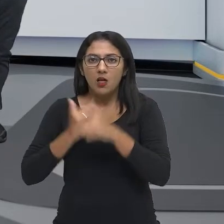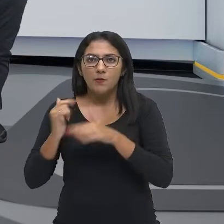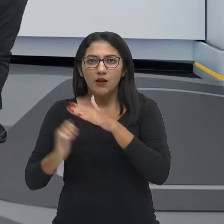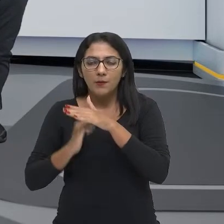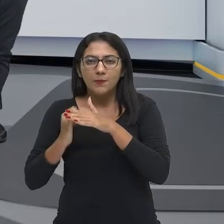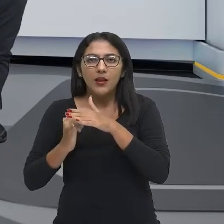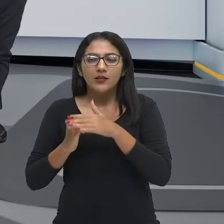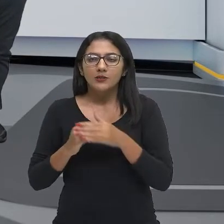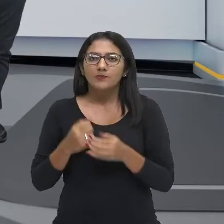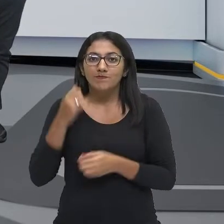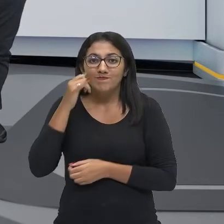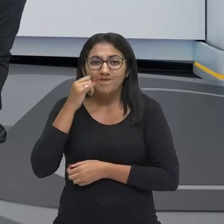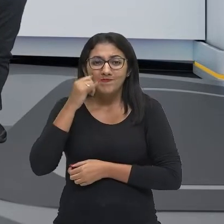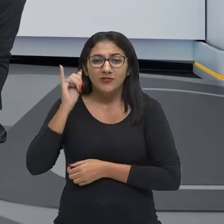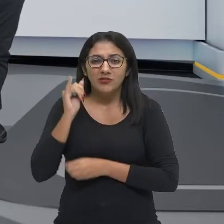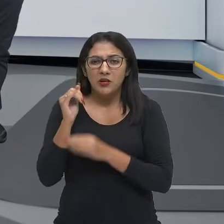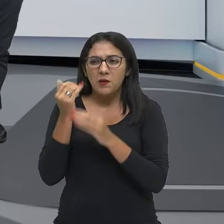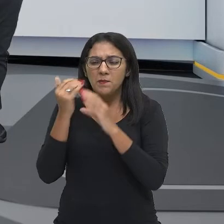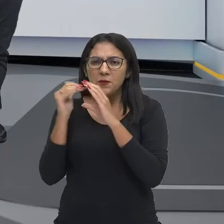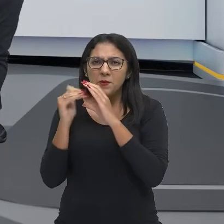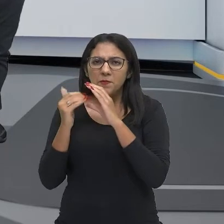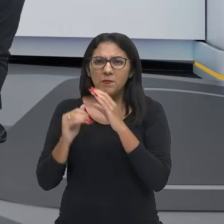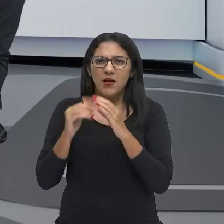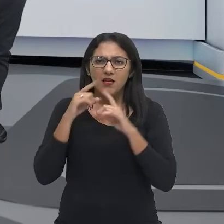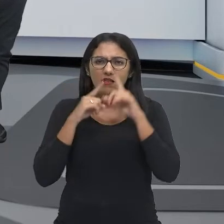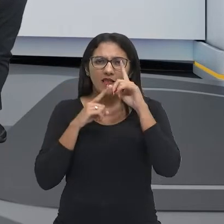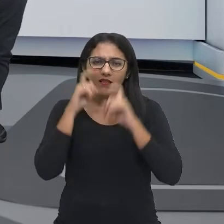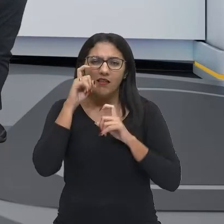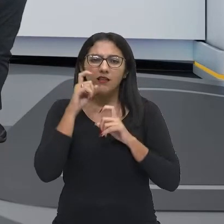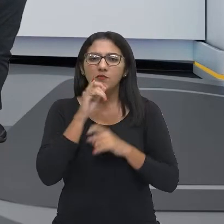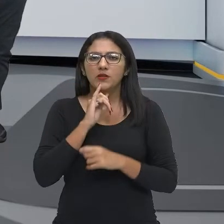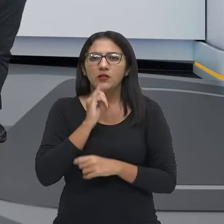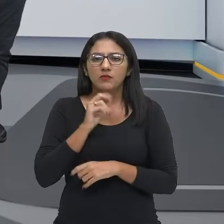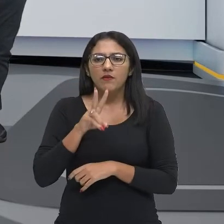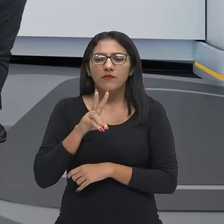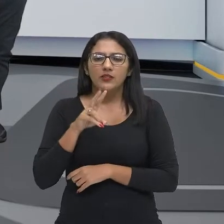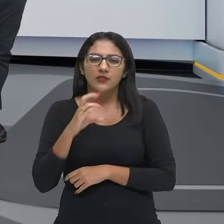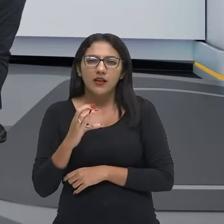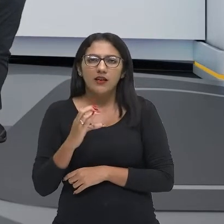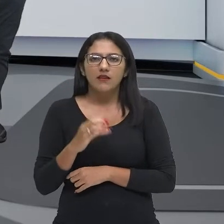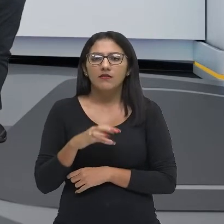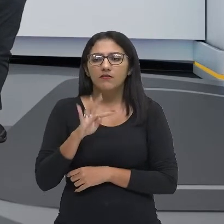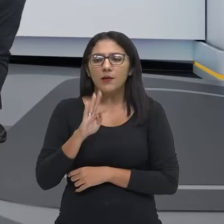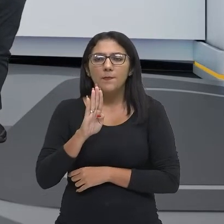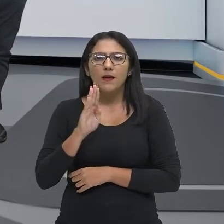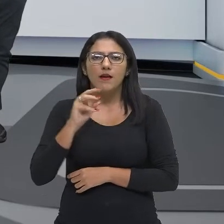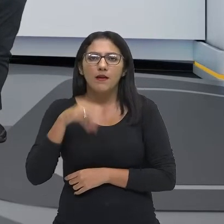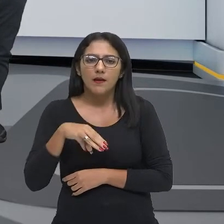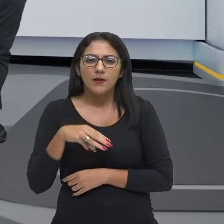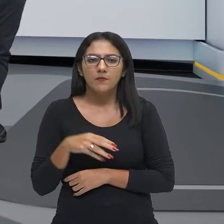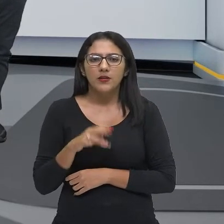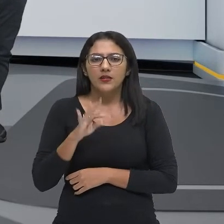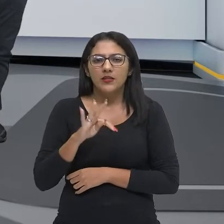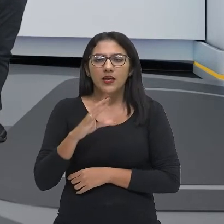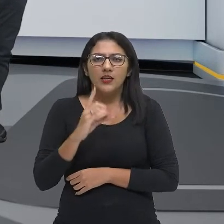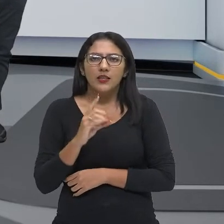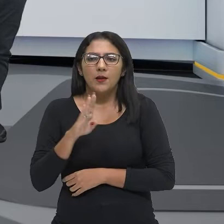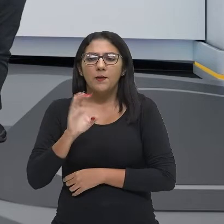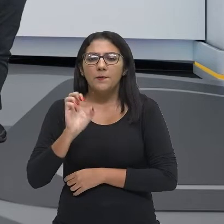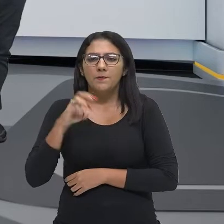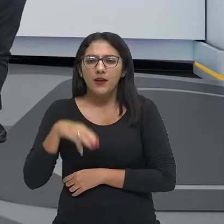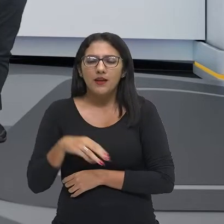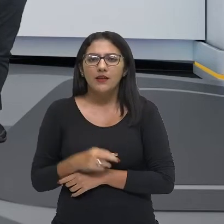utilizar emoticons, abreviações e gírias, por exemplo, VC, TBM, TDBem,